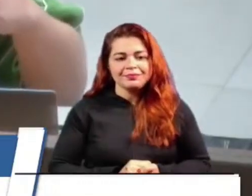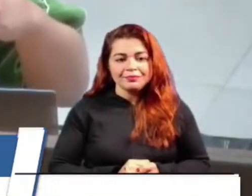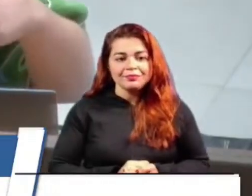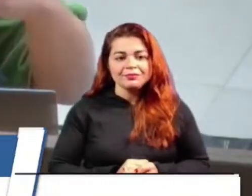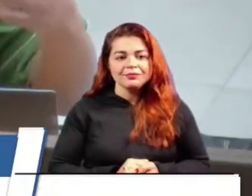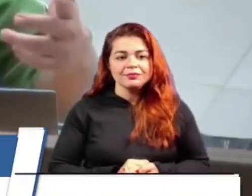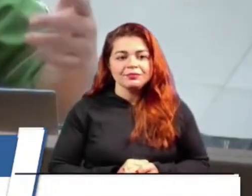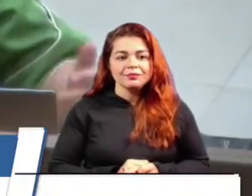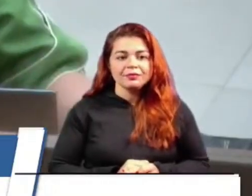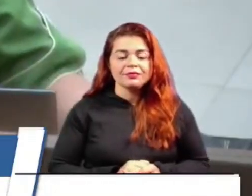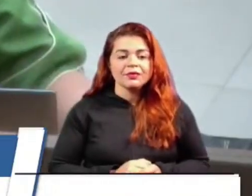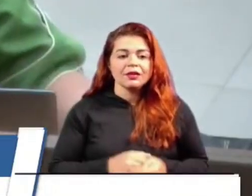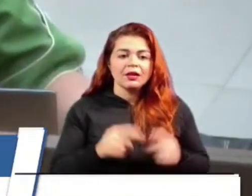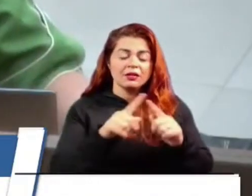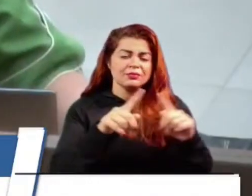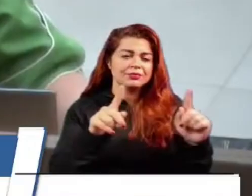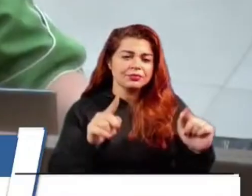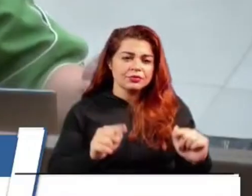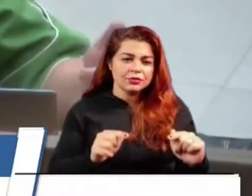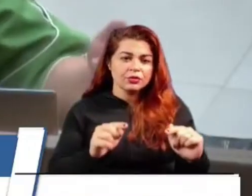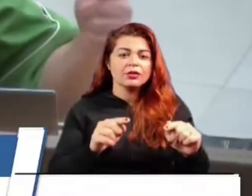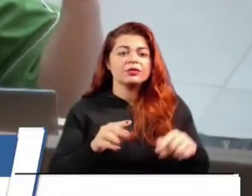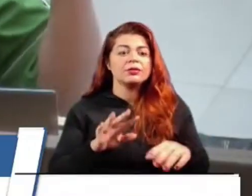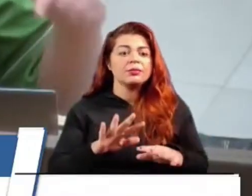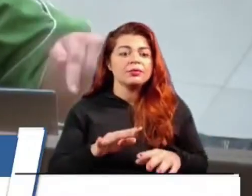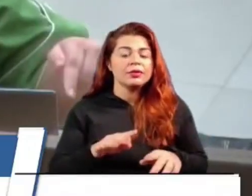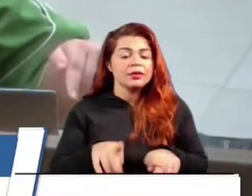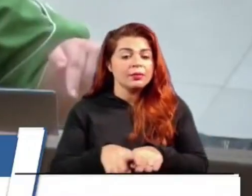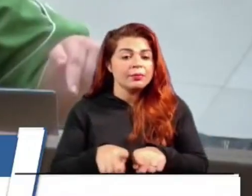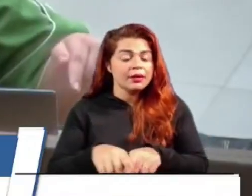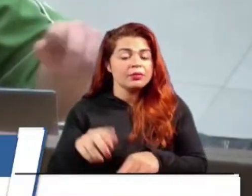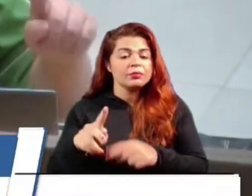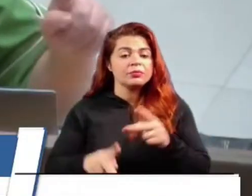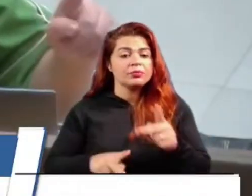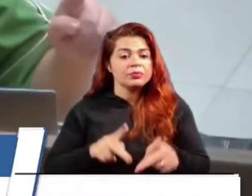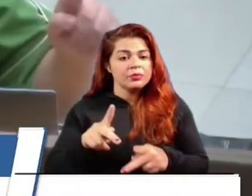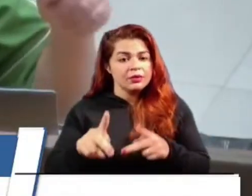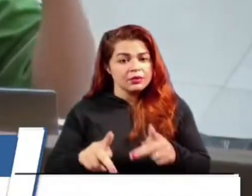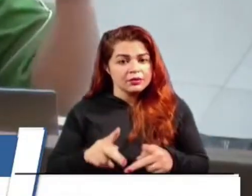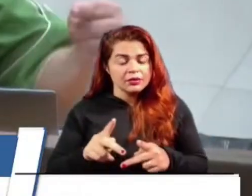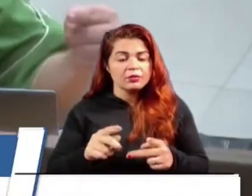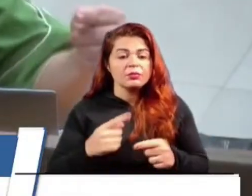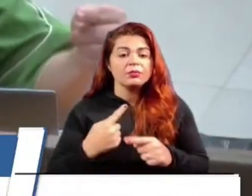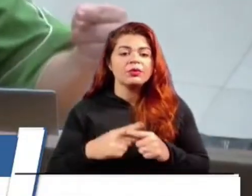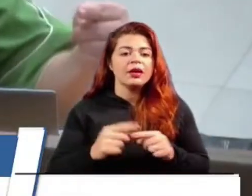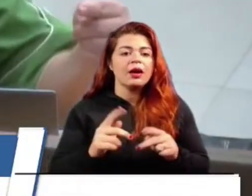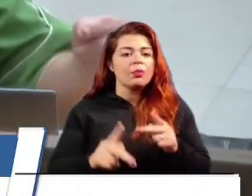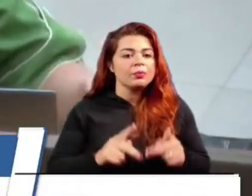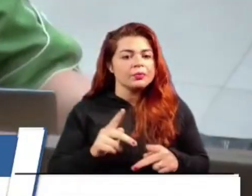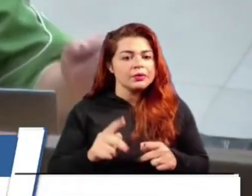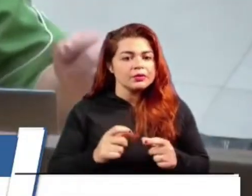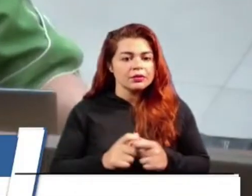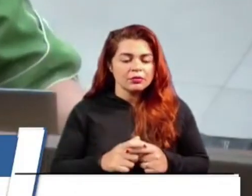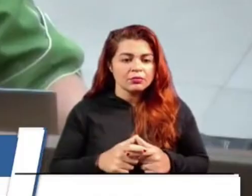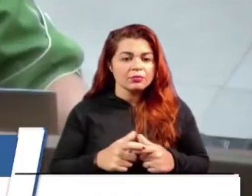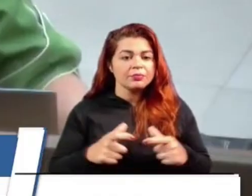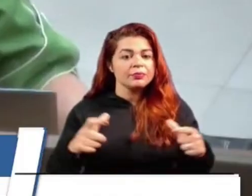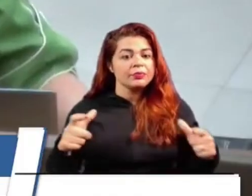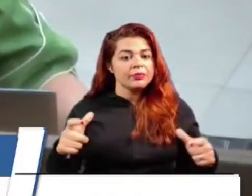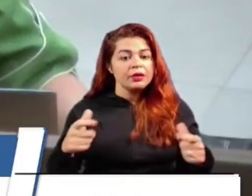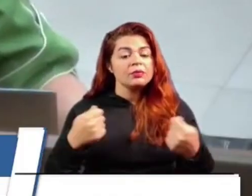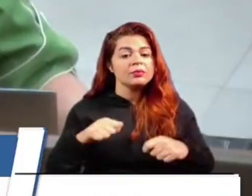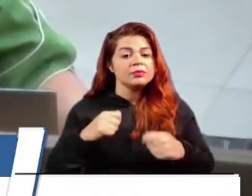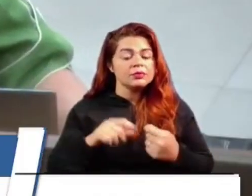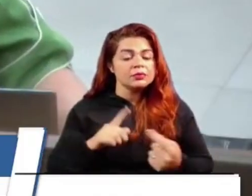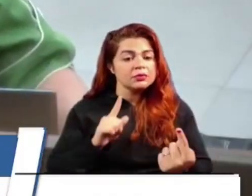dos servidores, nem por parte da população, porque a população que vai, em geral, precisa do atendimento, e o servidor que está